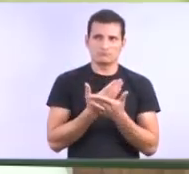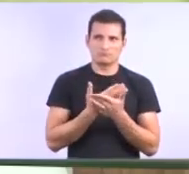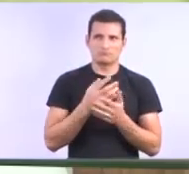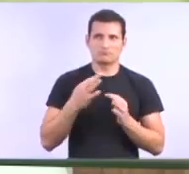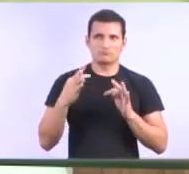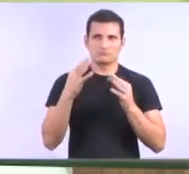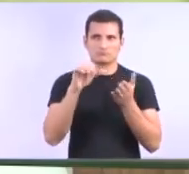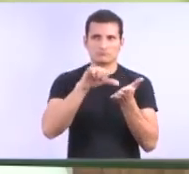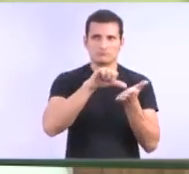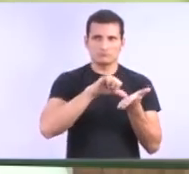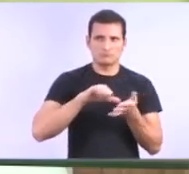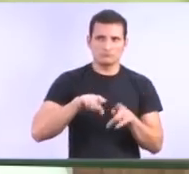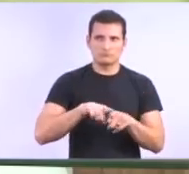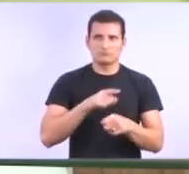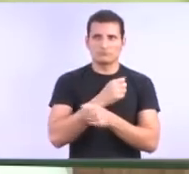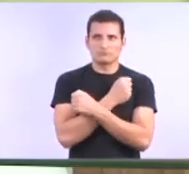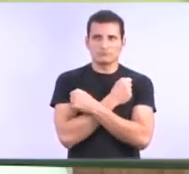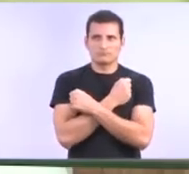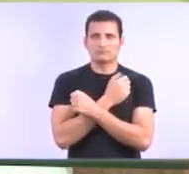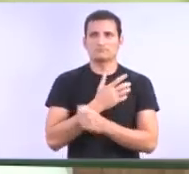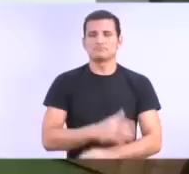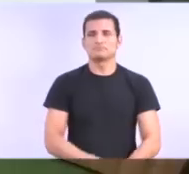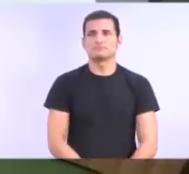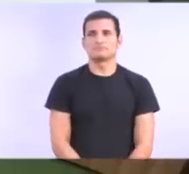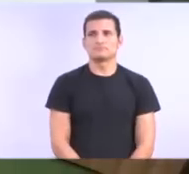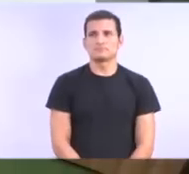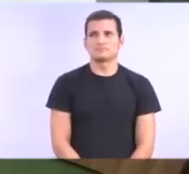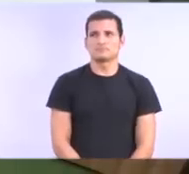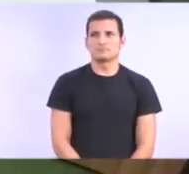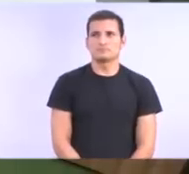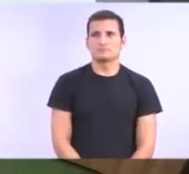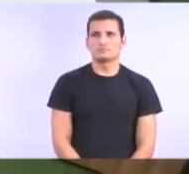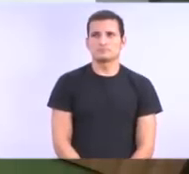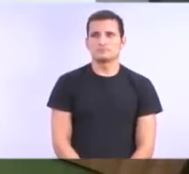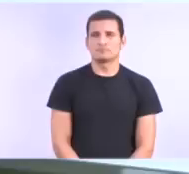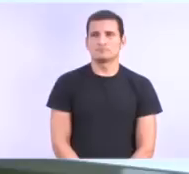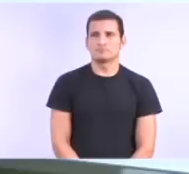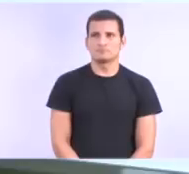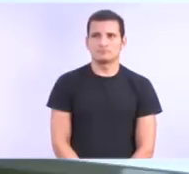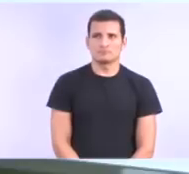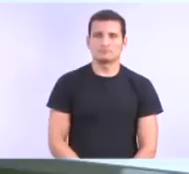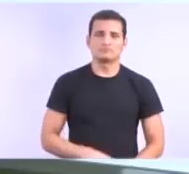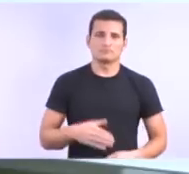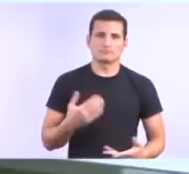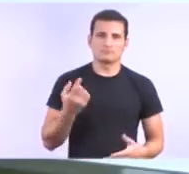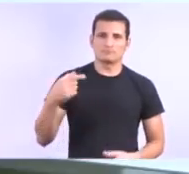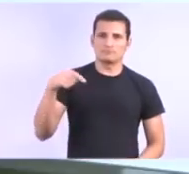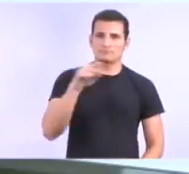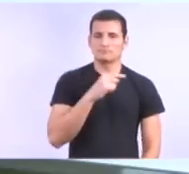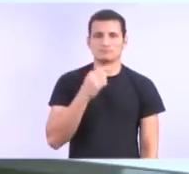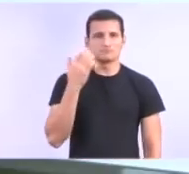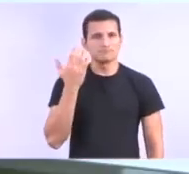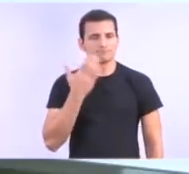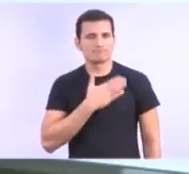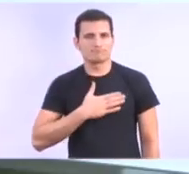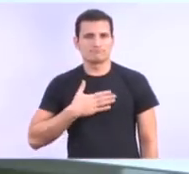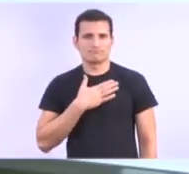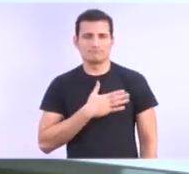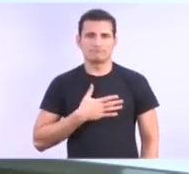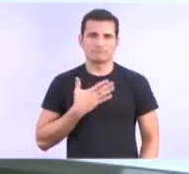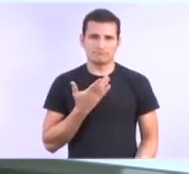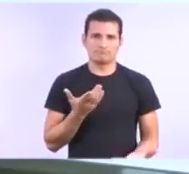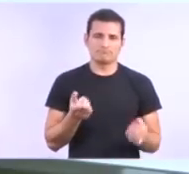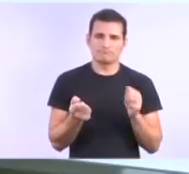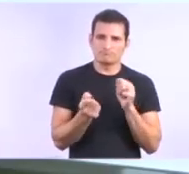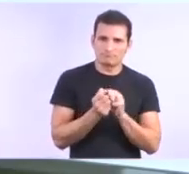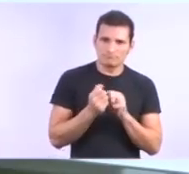aí também, gostaria de deixar esse abraço nosso aí. Gente, você não sabe a satisfação que a gente está aqui com vocês e a satisfação de a gente